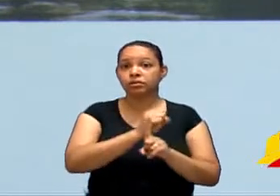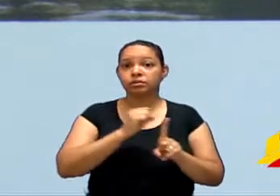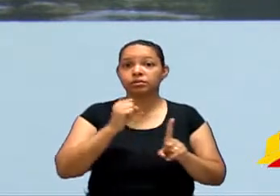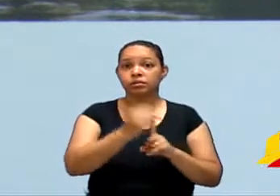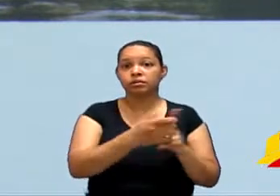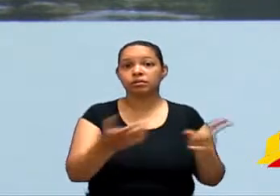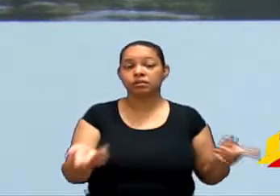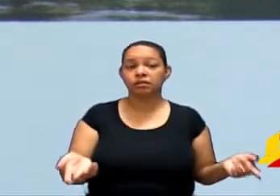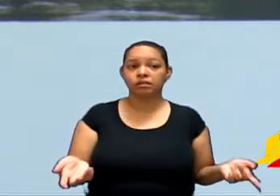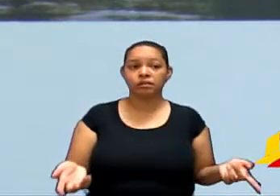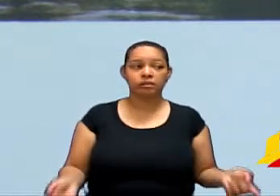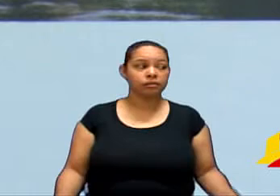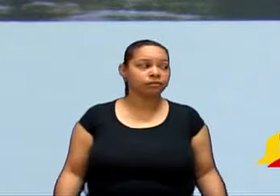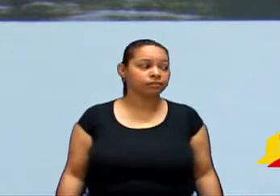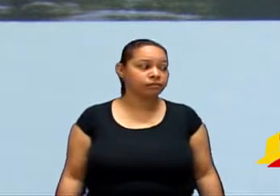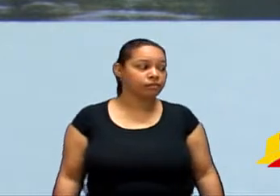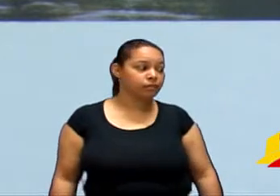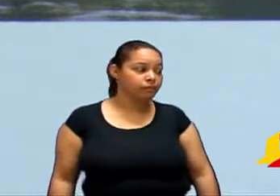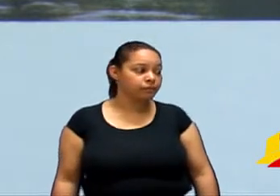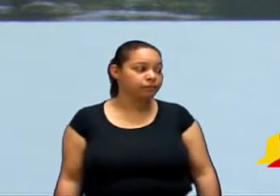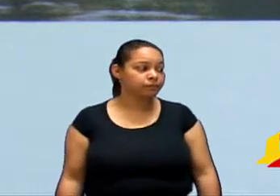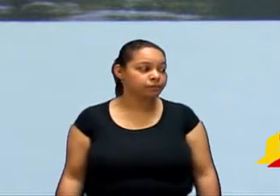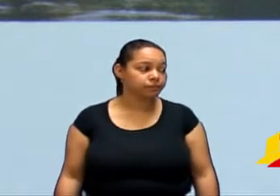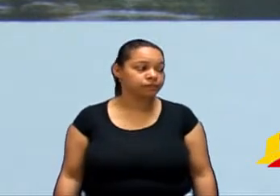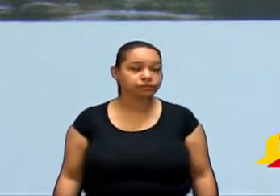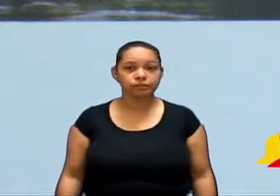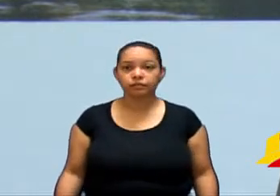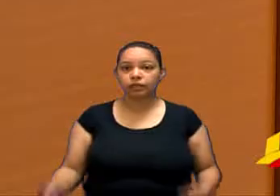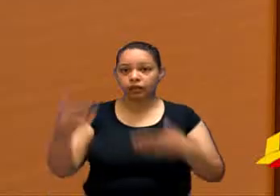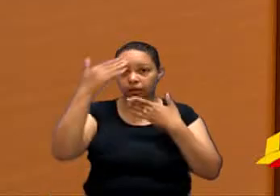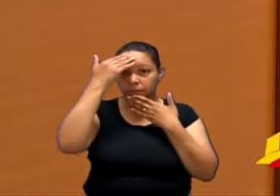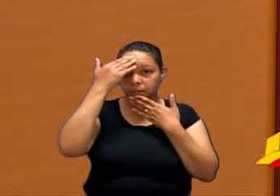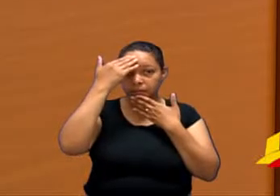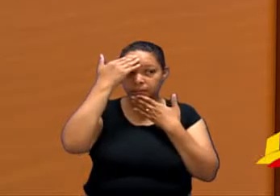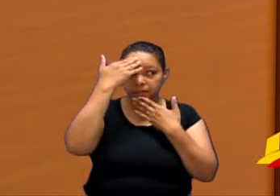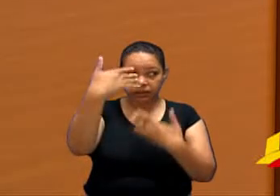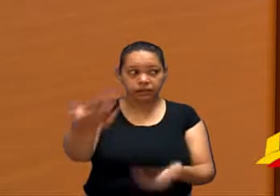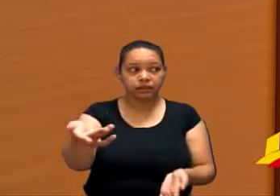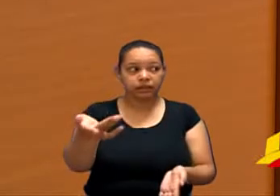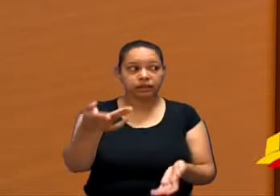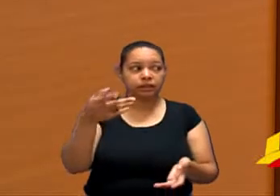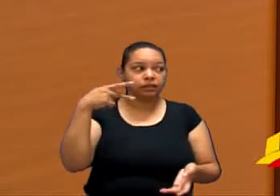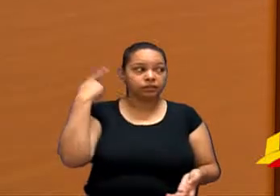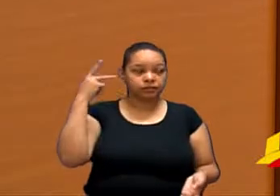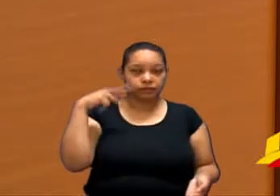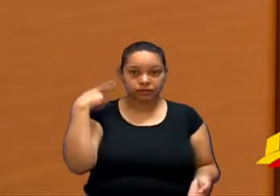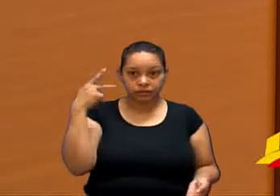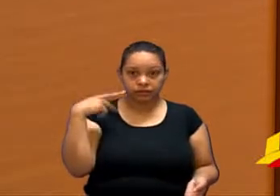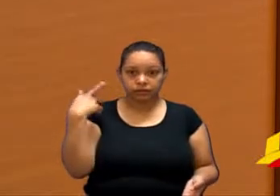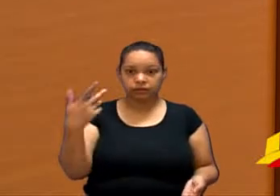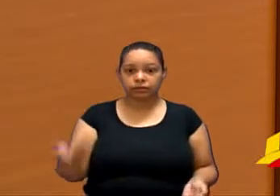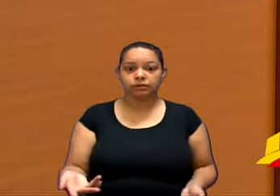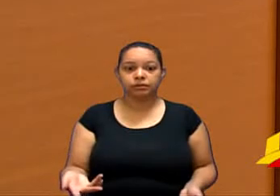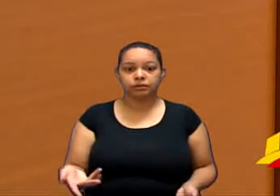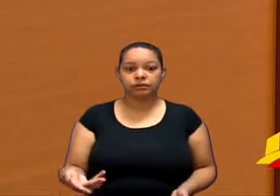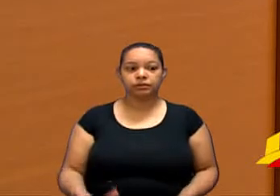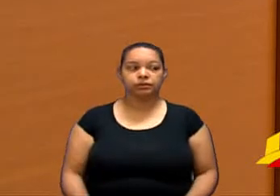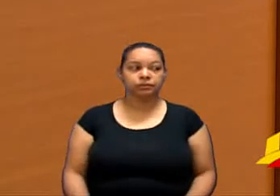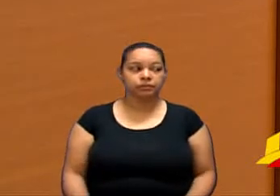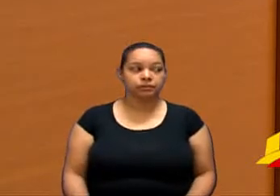Presidente Vereador e área vereadores Obrigada pela parte Vereador Luiz Santos essa área